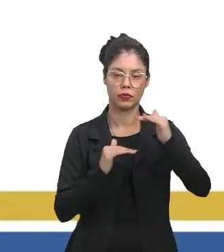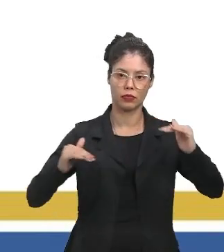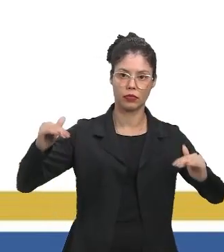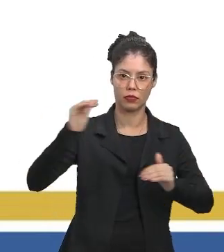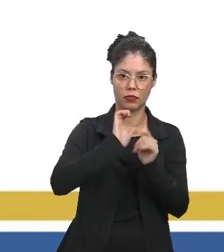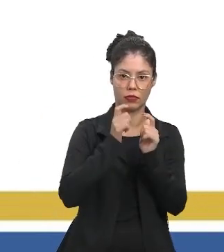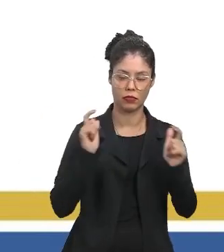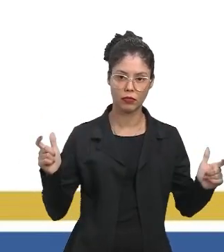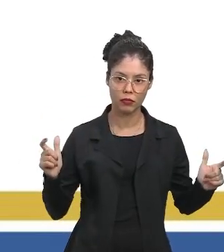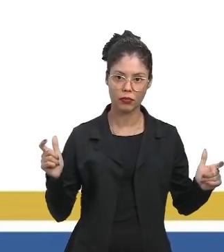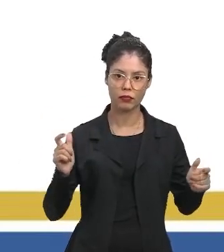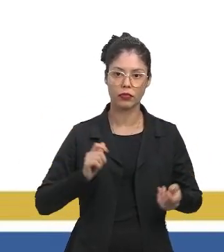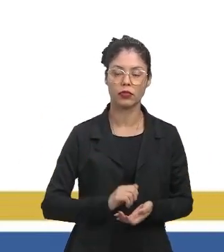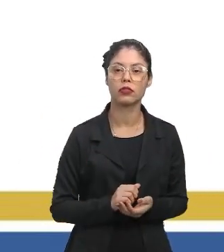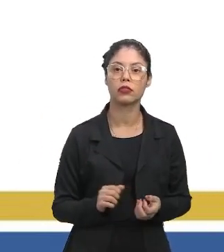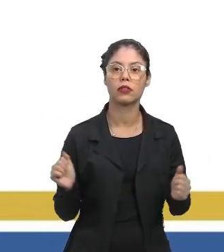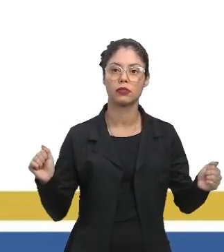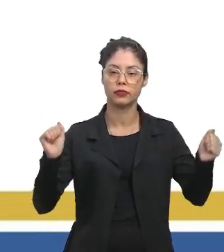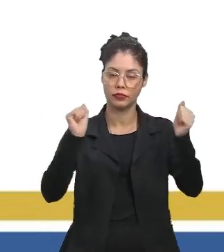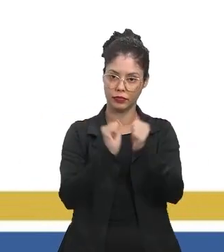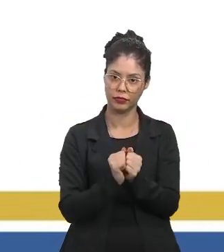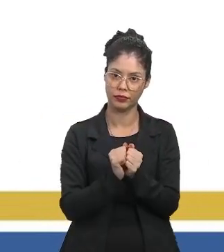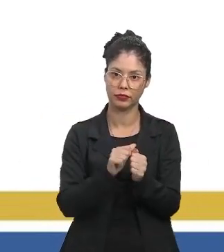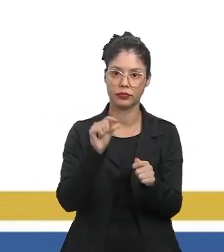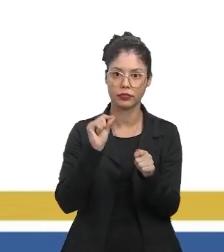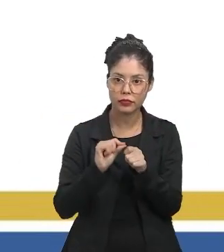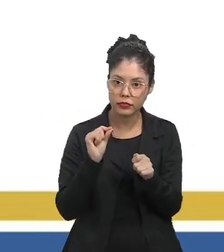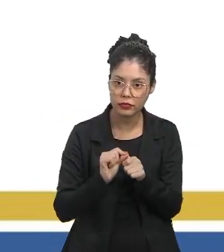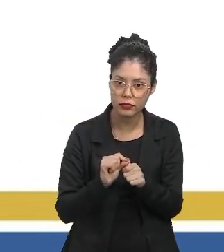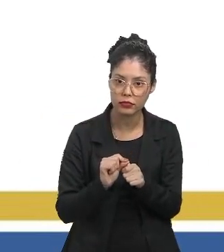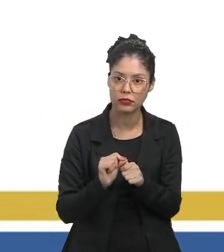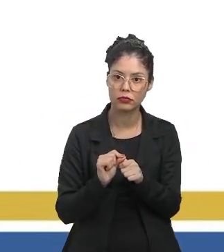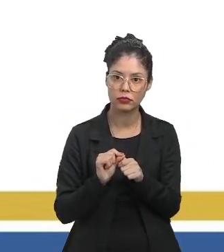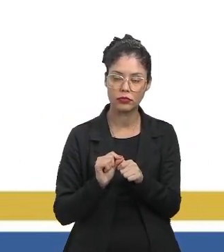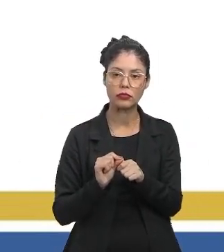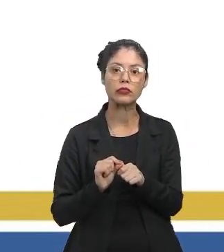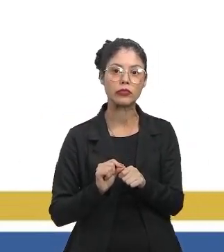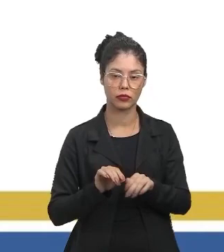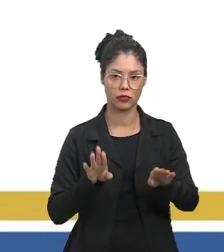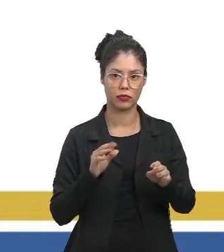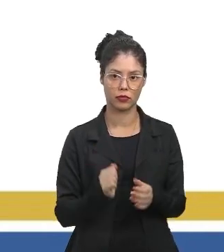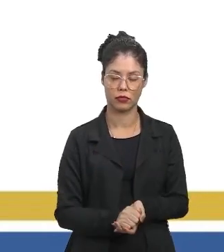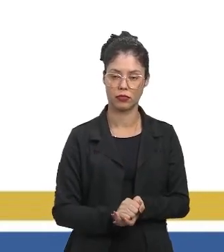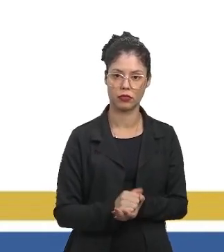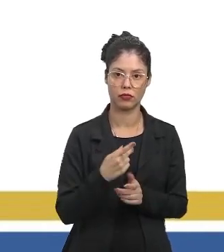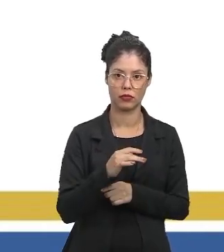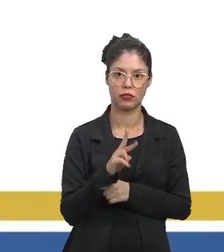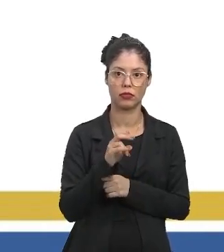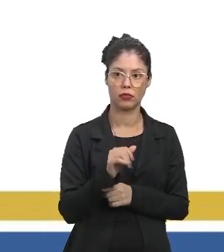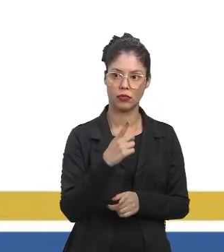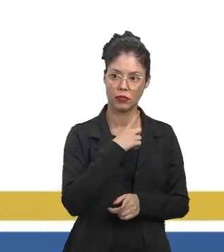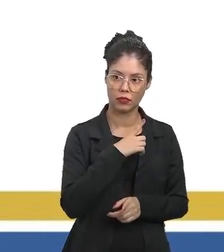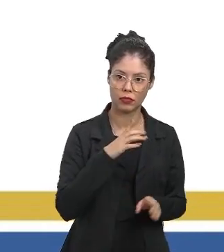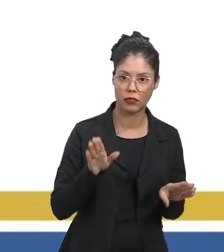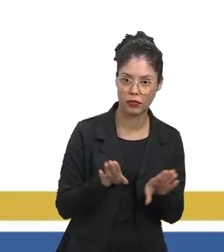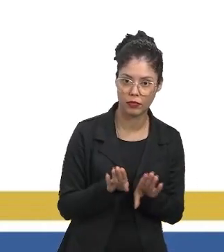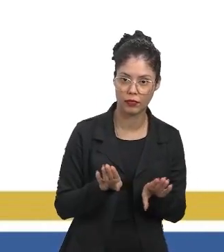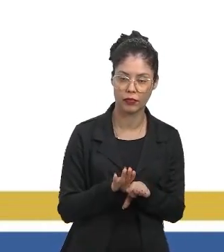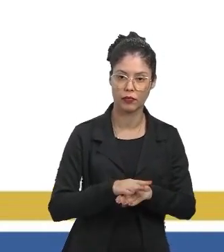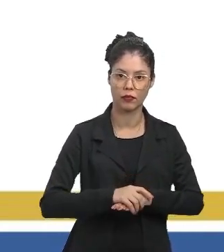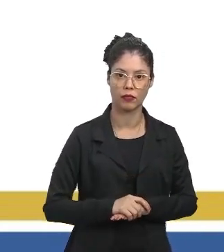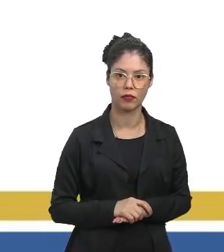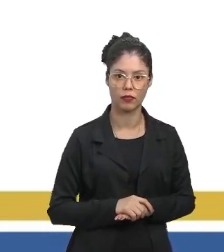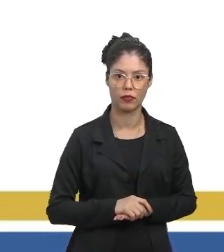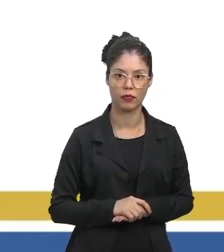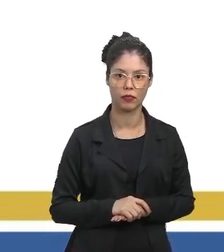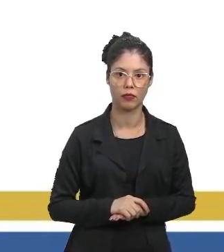subunidade maior. Elas se juntam para a formação de proteína. Existe também, e